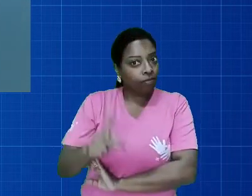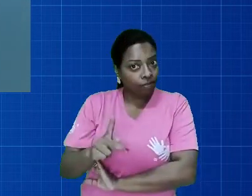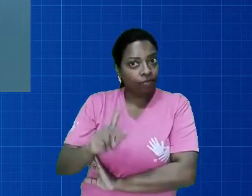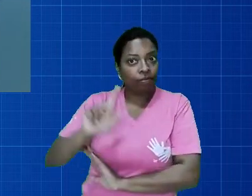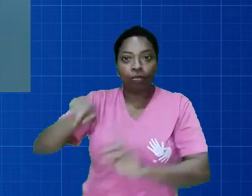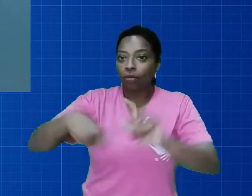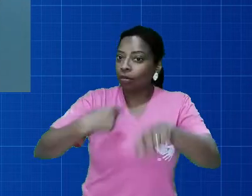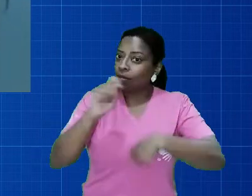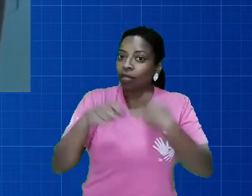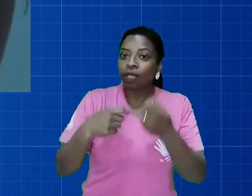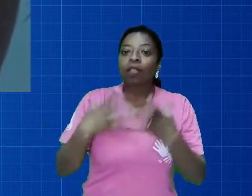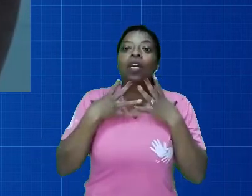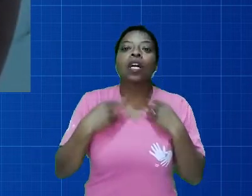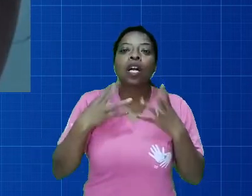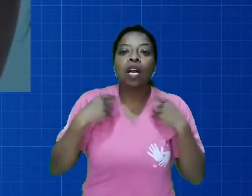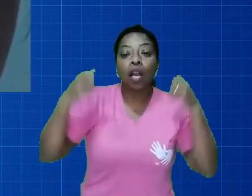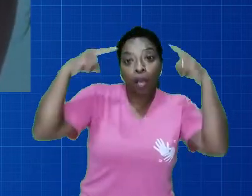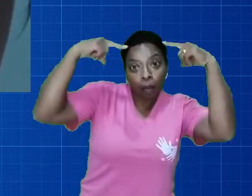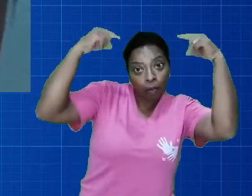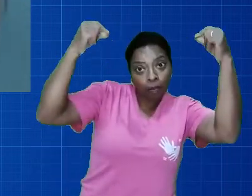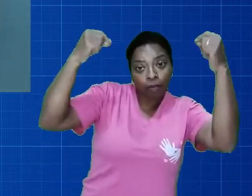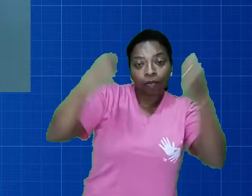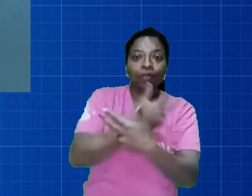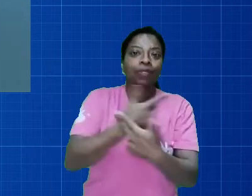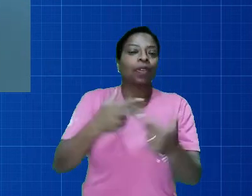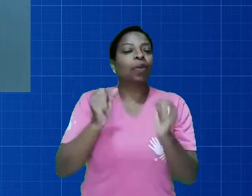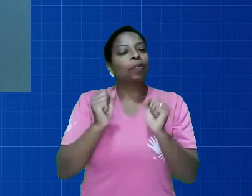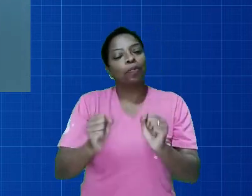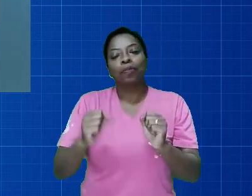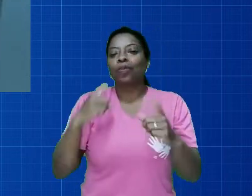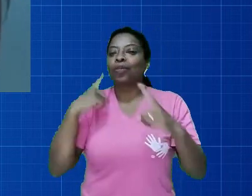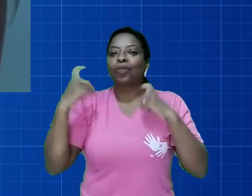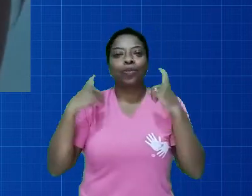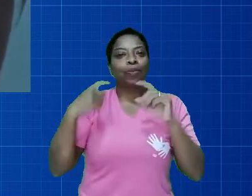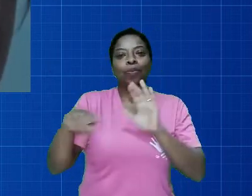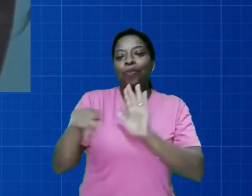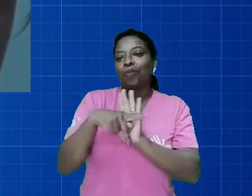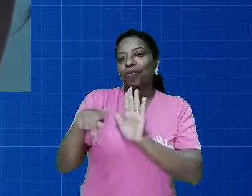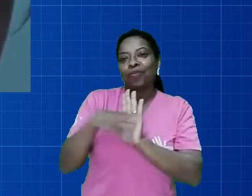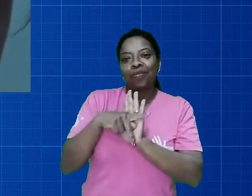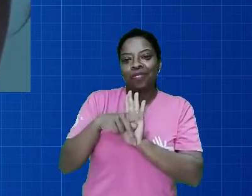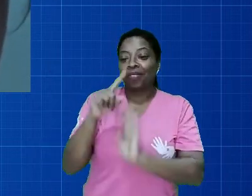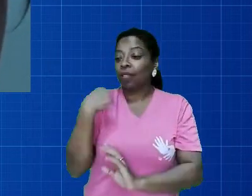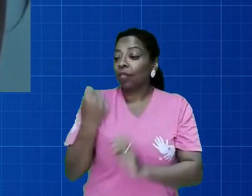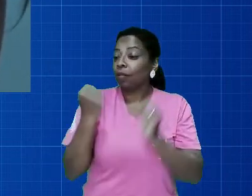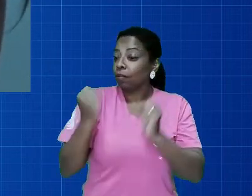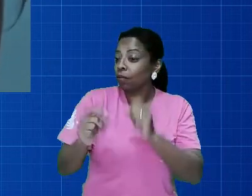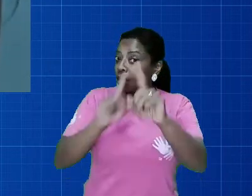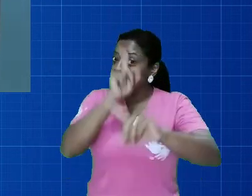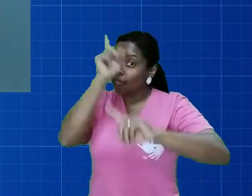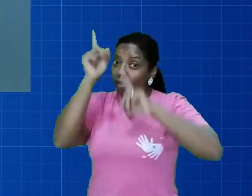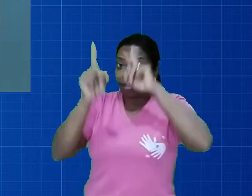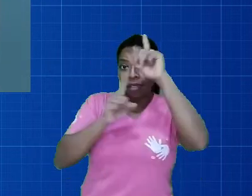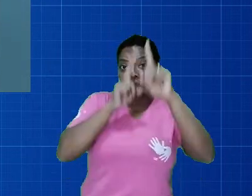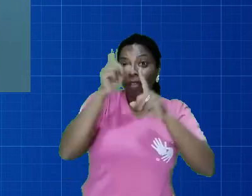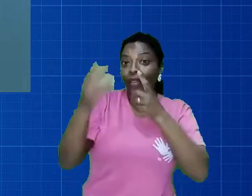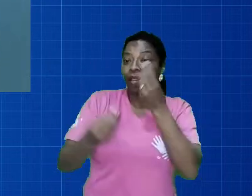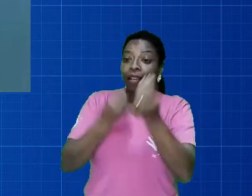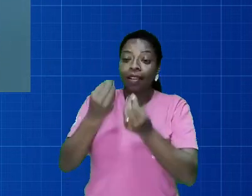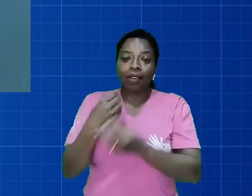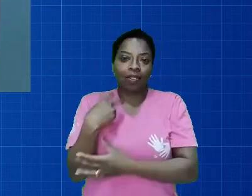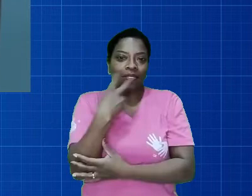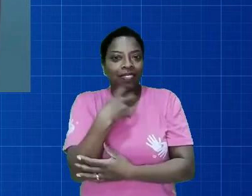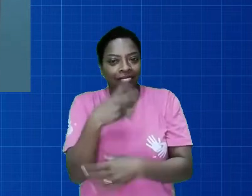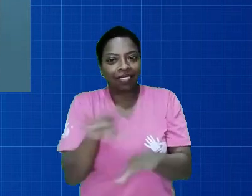raposa, o e vários outros sons que a gente pode, além de explorar a criatividade, explorar a oratória